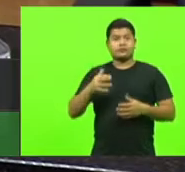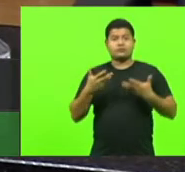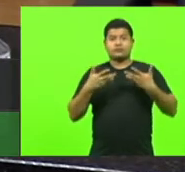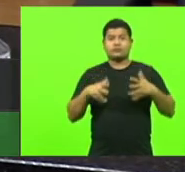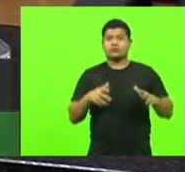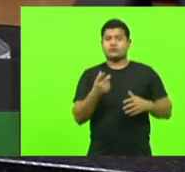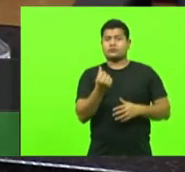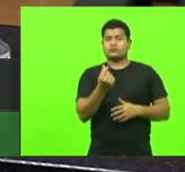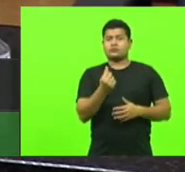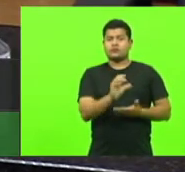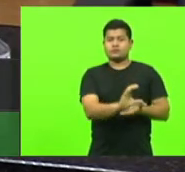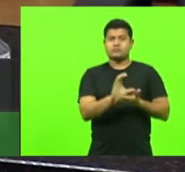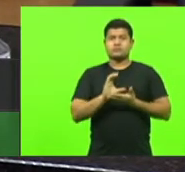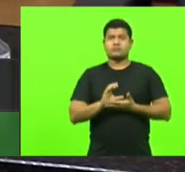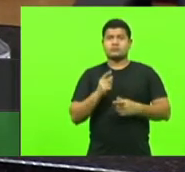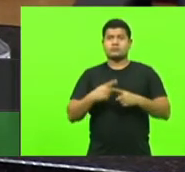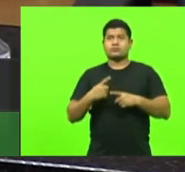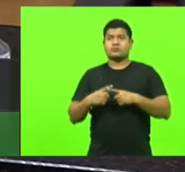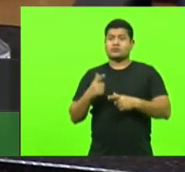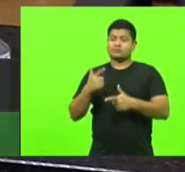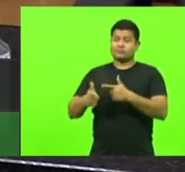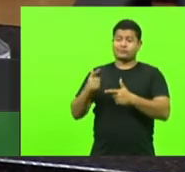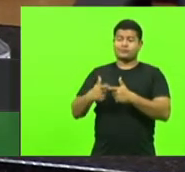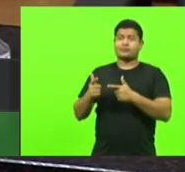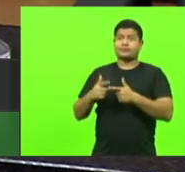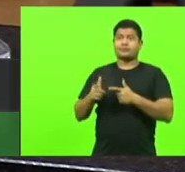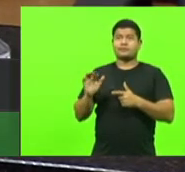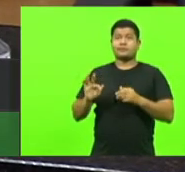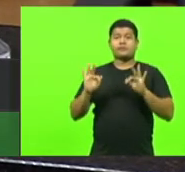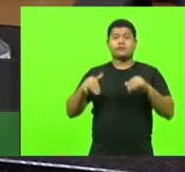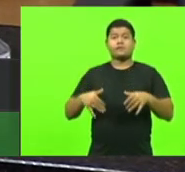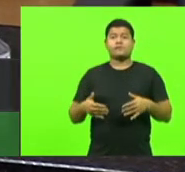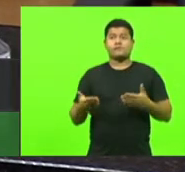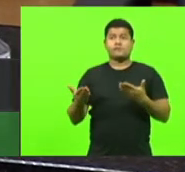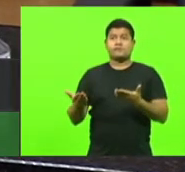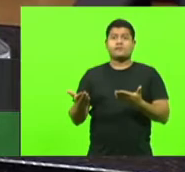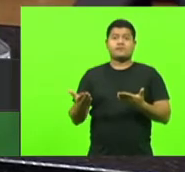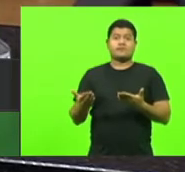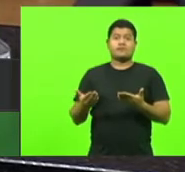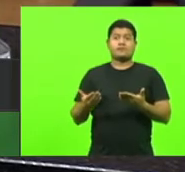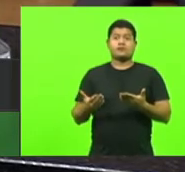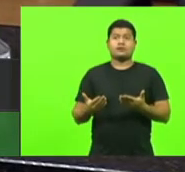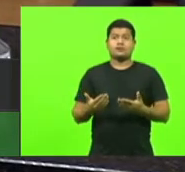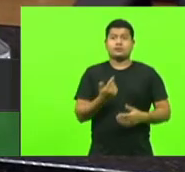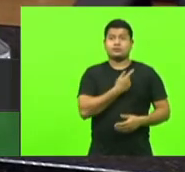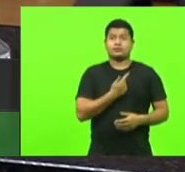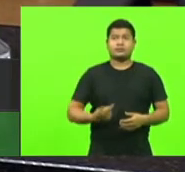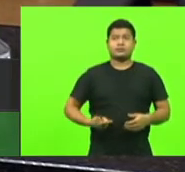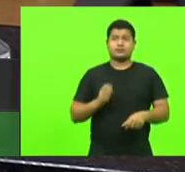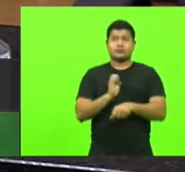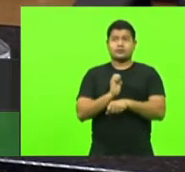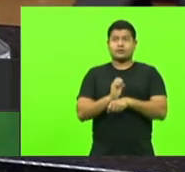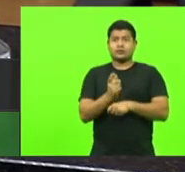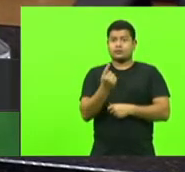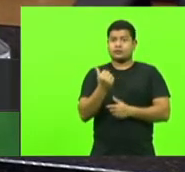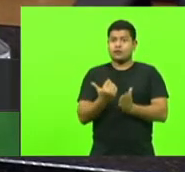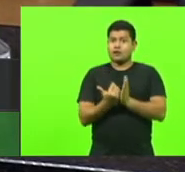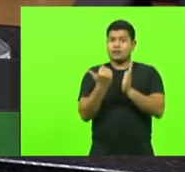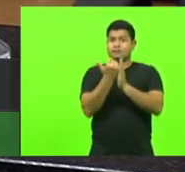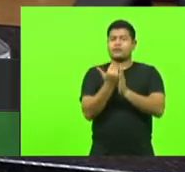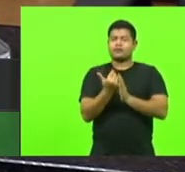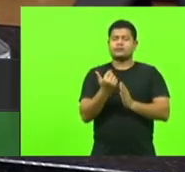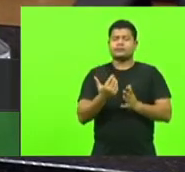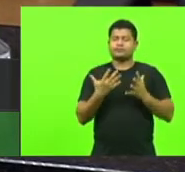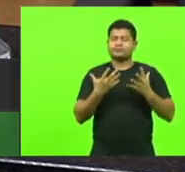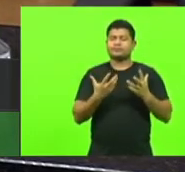Santa Catarina, porque ia pegar mal para o governo federal, e no final das contas, quando o governo do Estado colocou um pouco mais de dinheiro, daí, opa, não, então